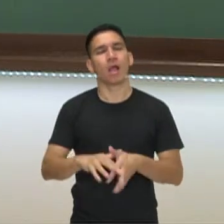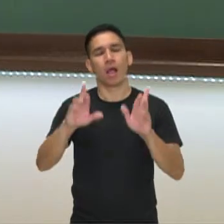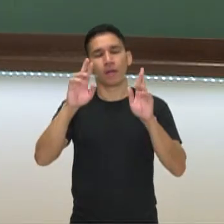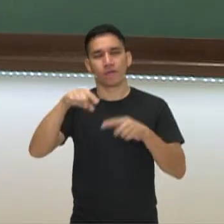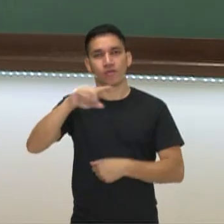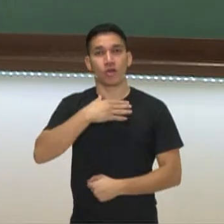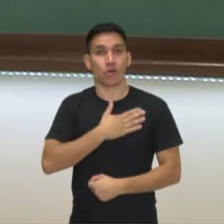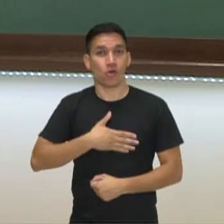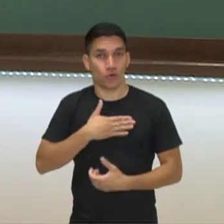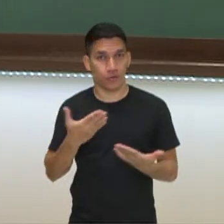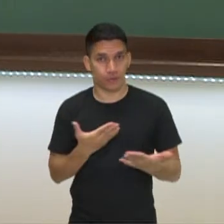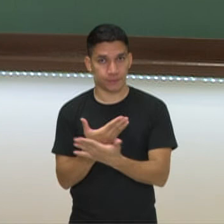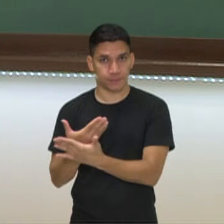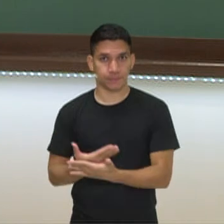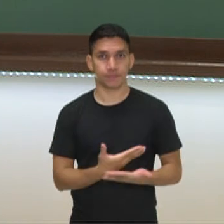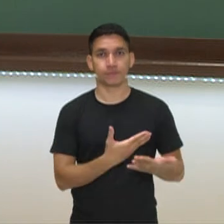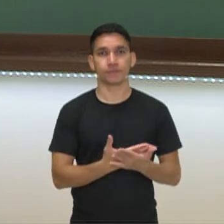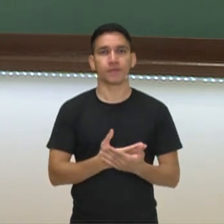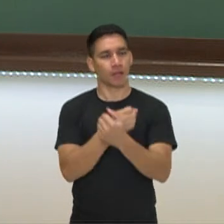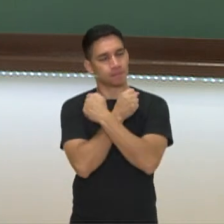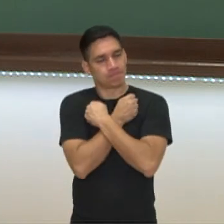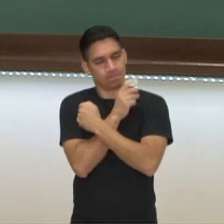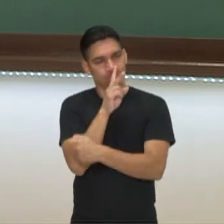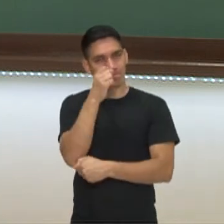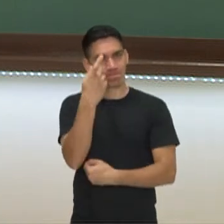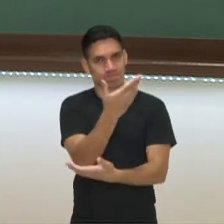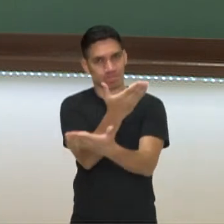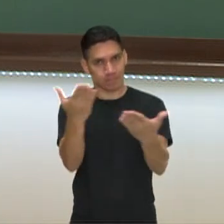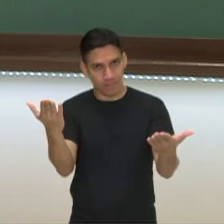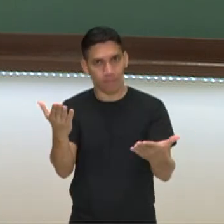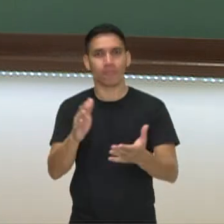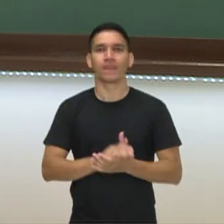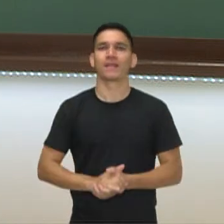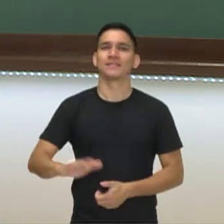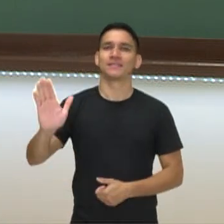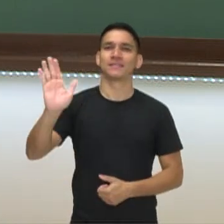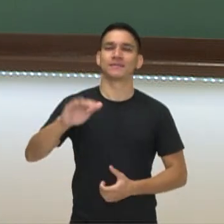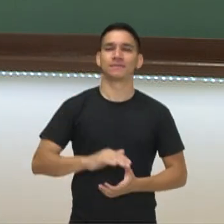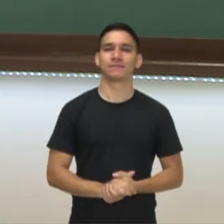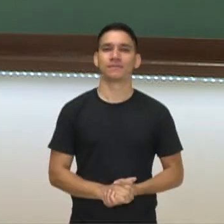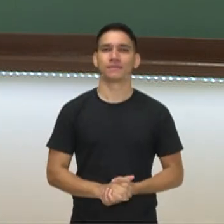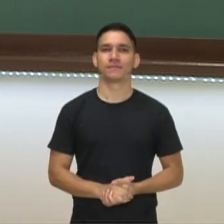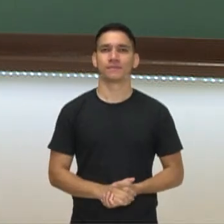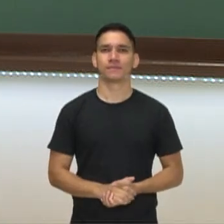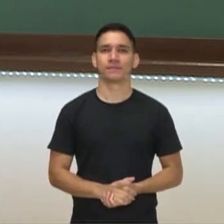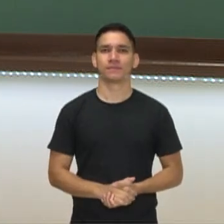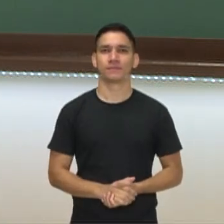tenham gostado da aula. Um fortíssimo abraço para vocês. Até a próxima.